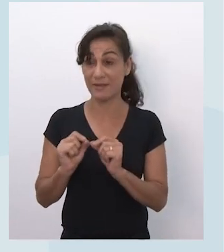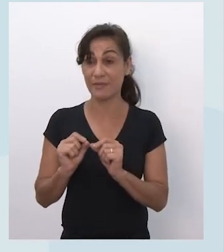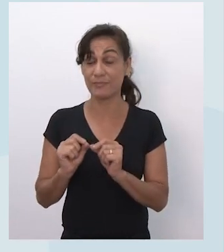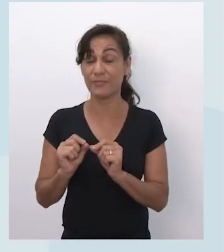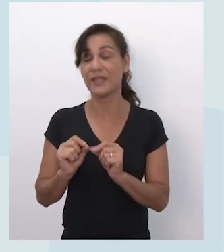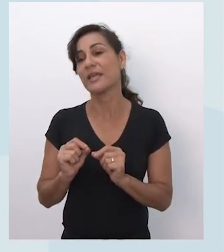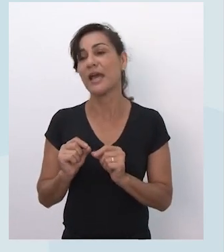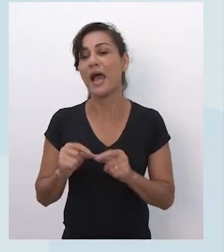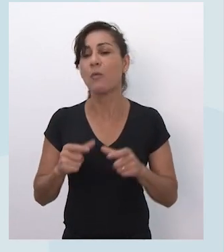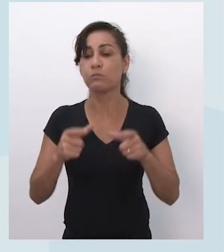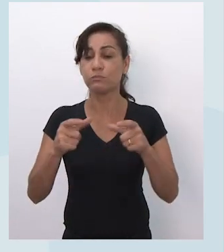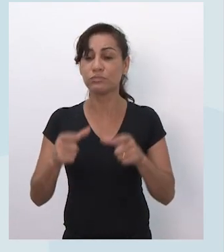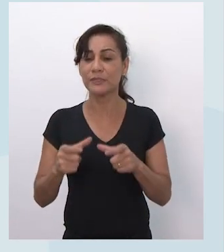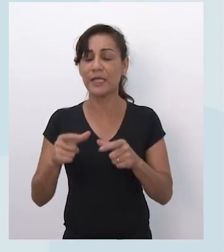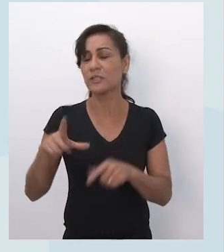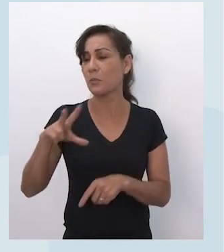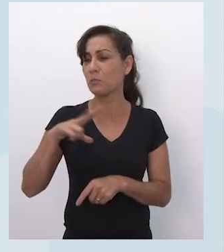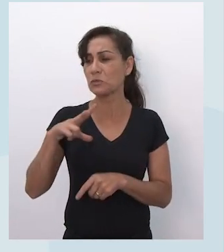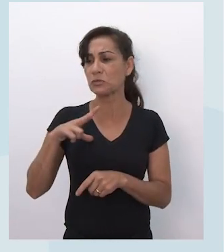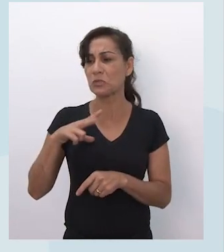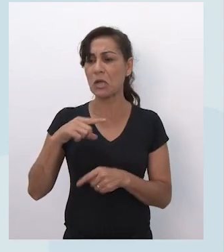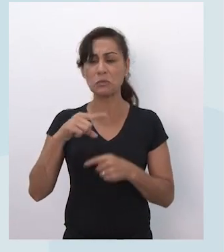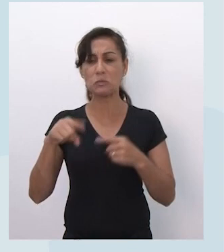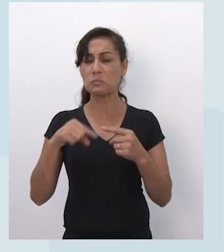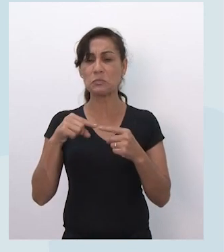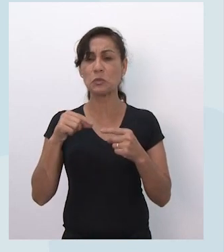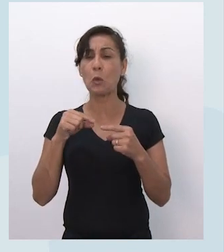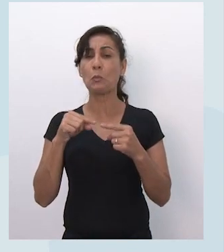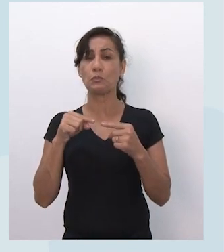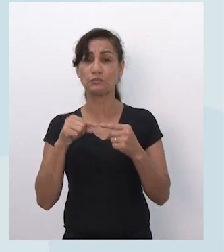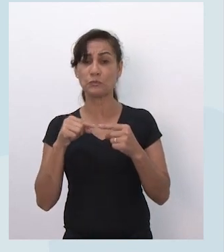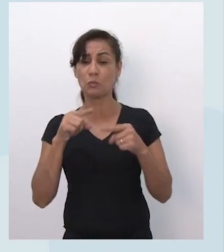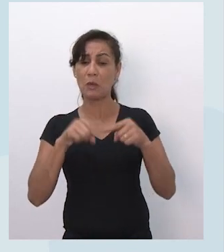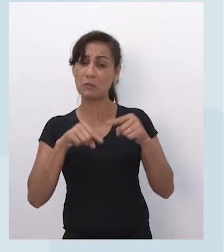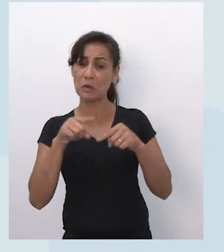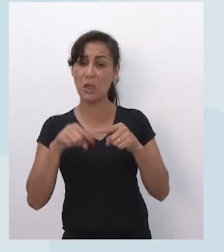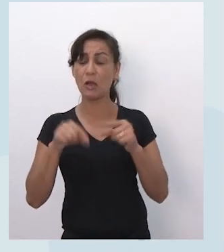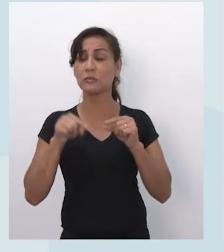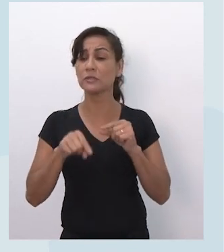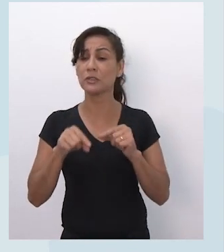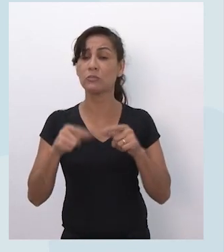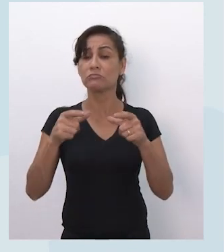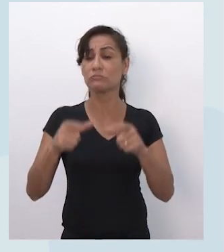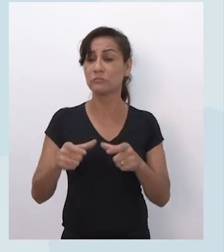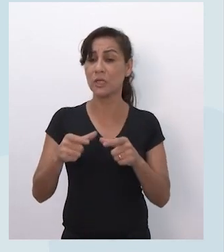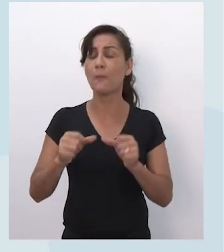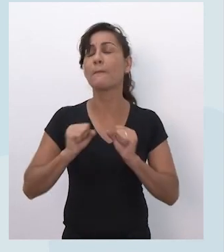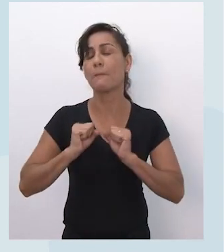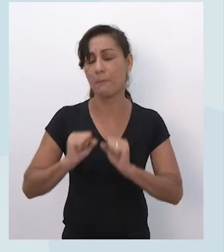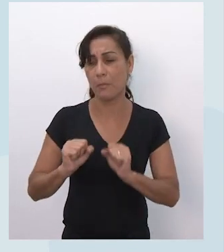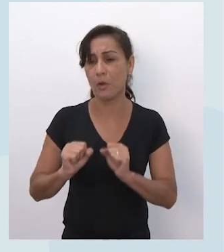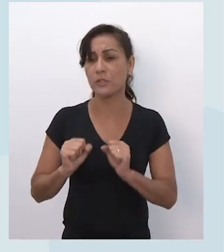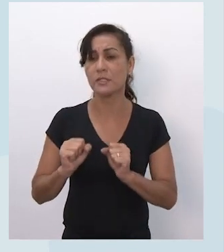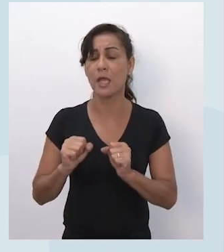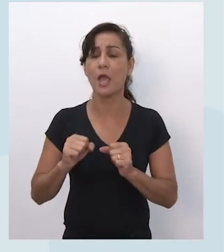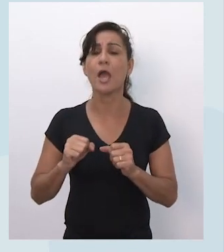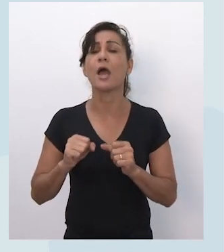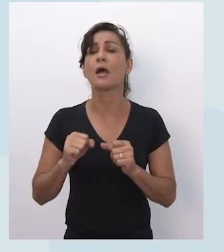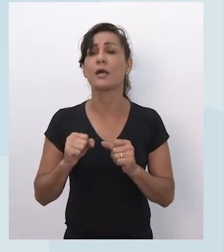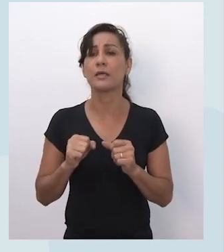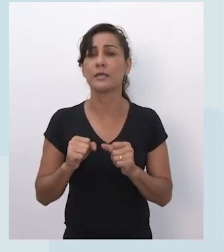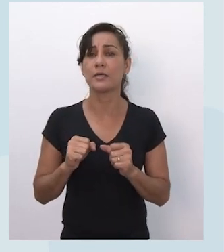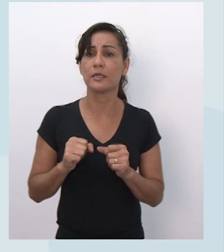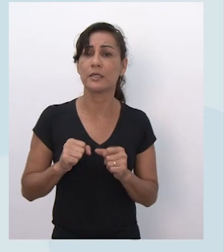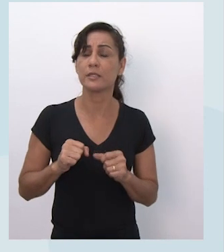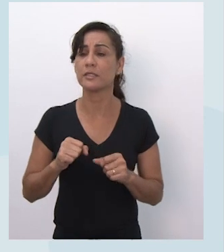aí a posição particular de um objeto na superfície terrestre. Essa posição, essa localização, ela pode ser absoluta, né, considerando